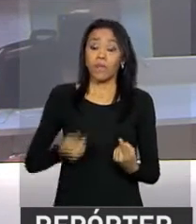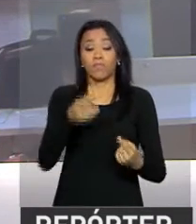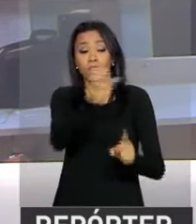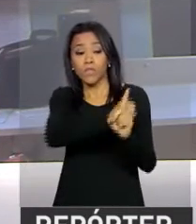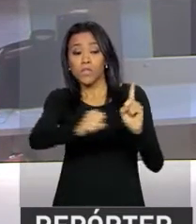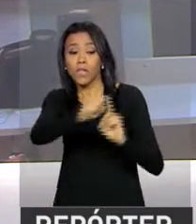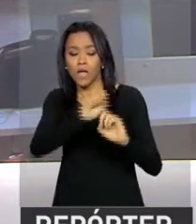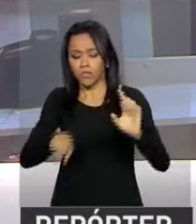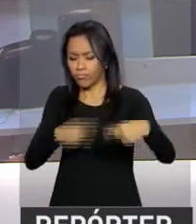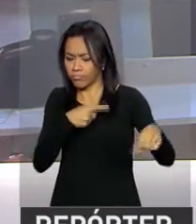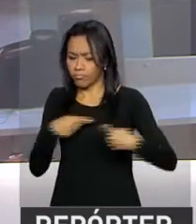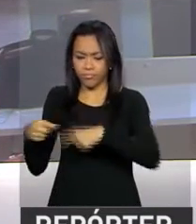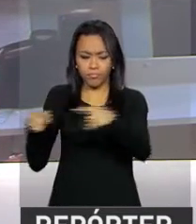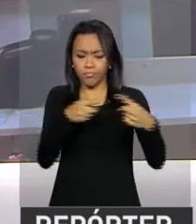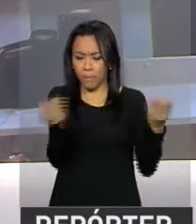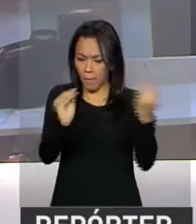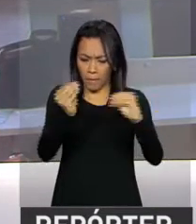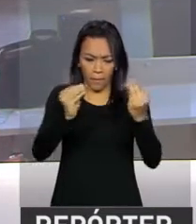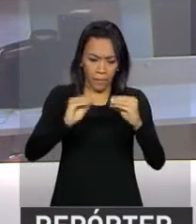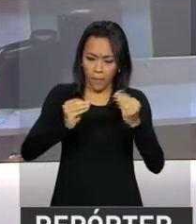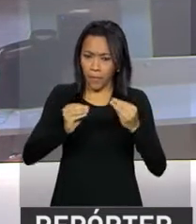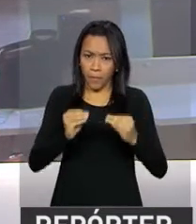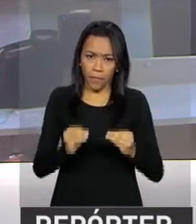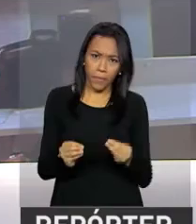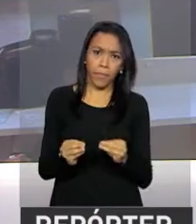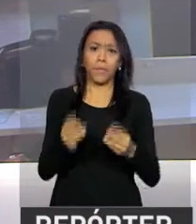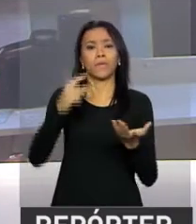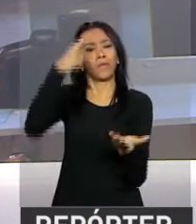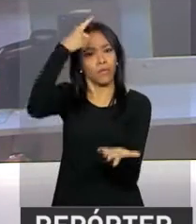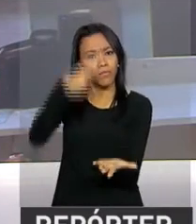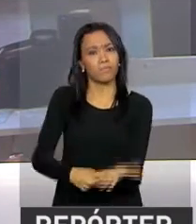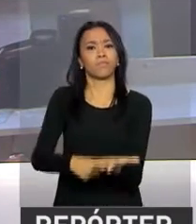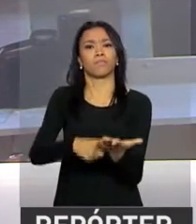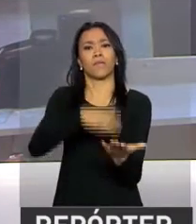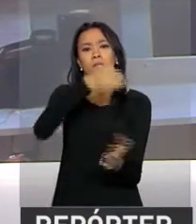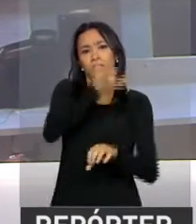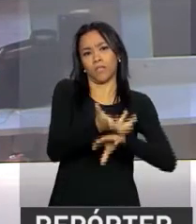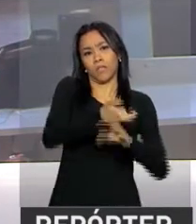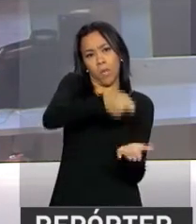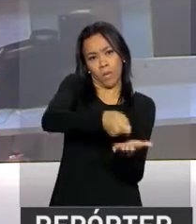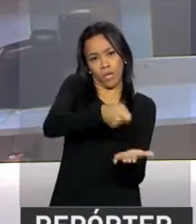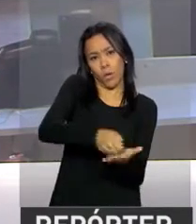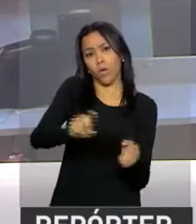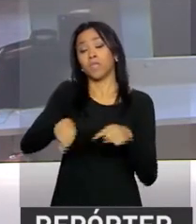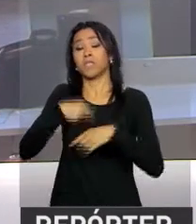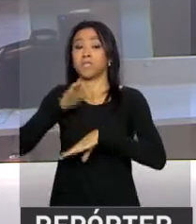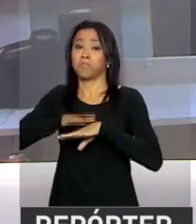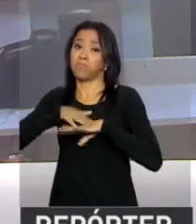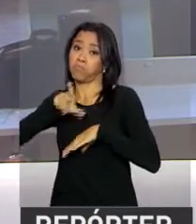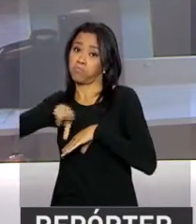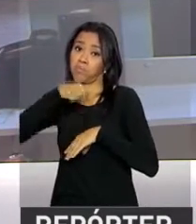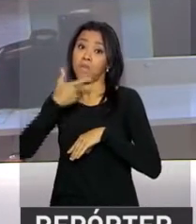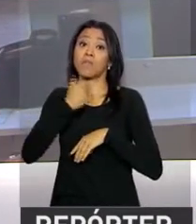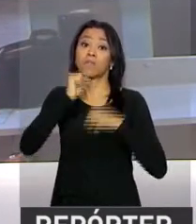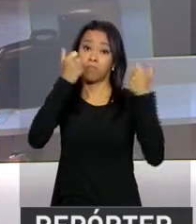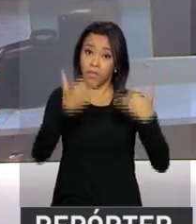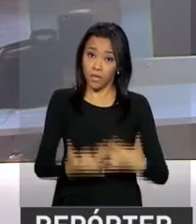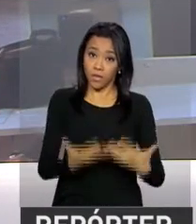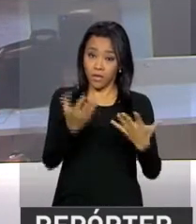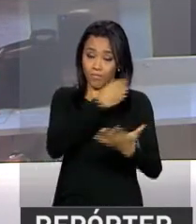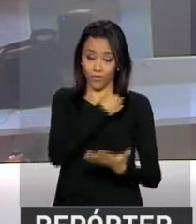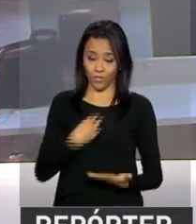decidir os rumos da base nacional curricular e definir matérias obrigatórias e optativas quem é o ministro da educação